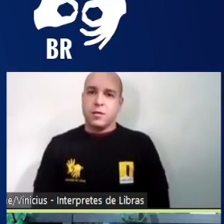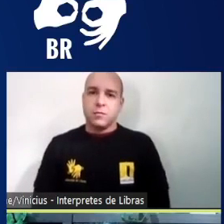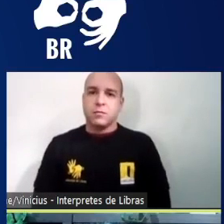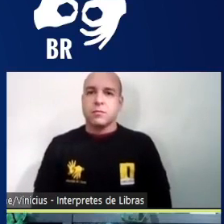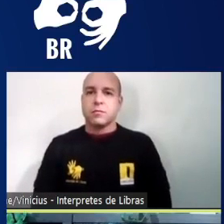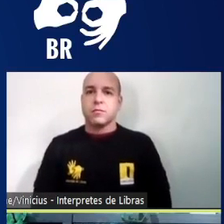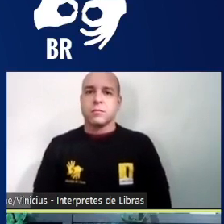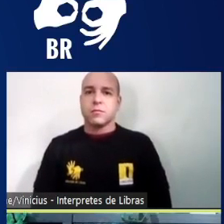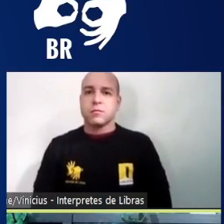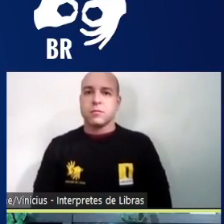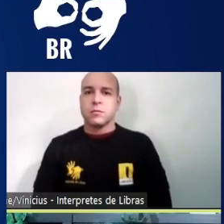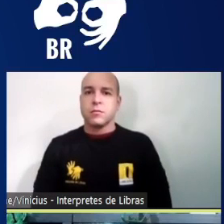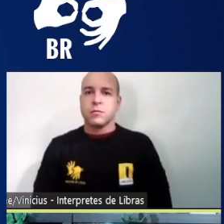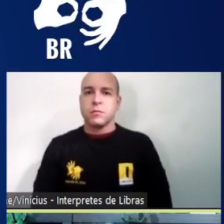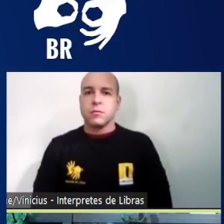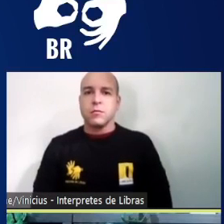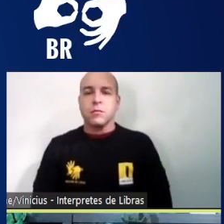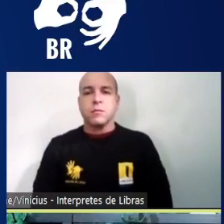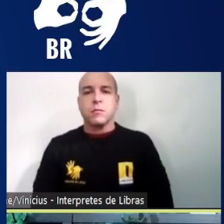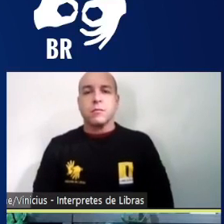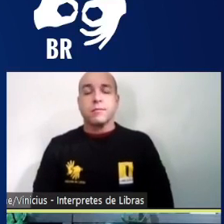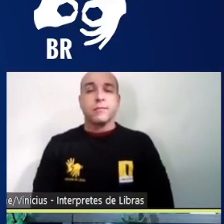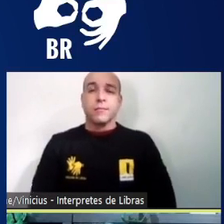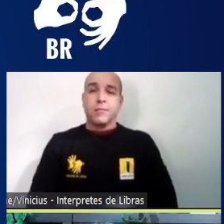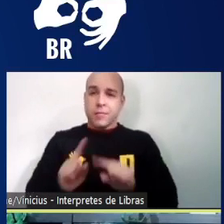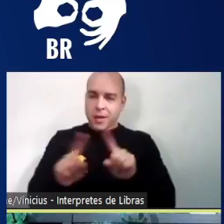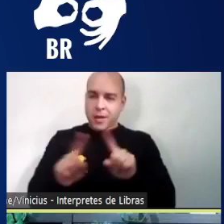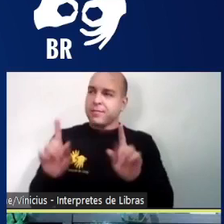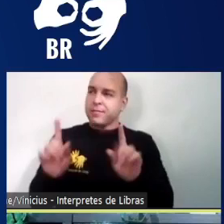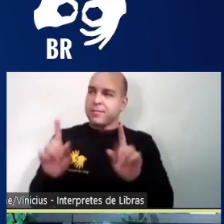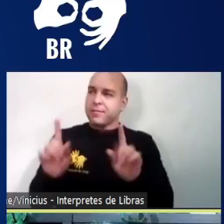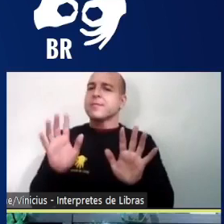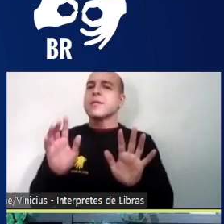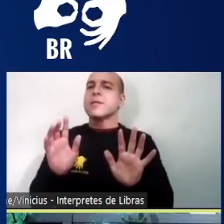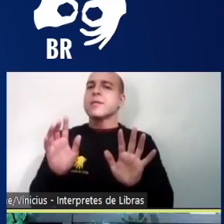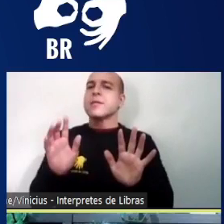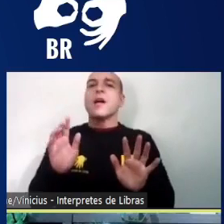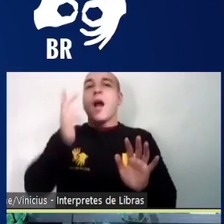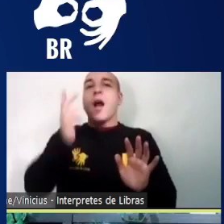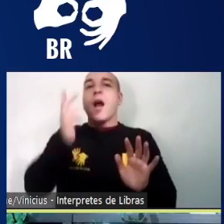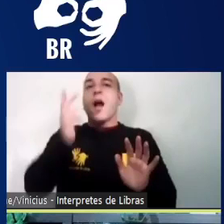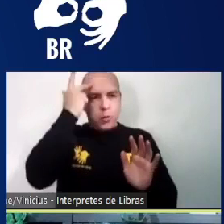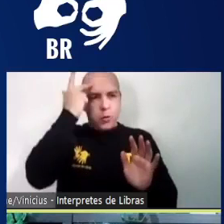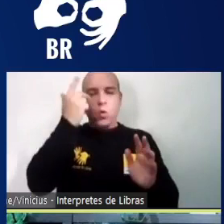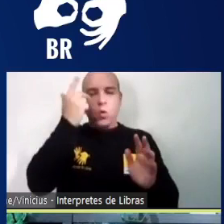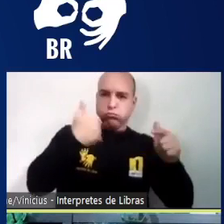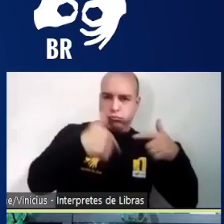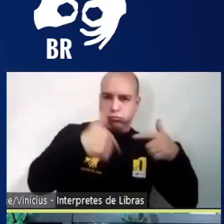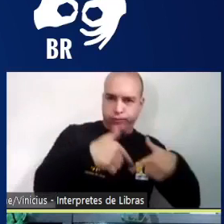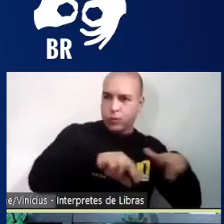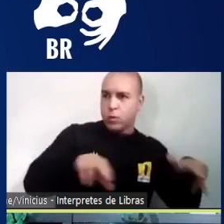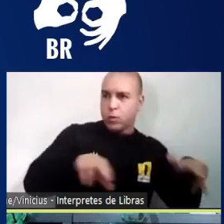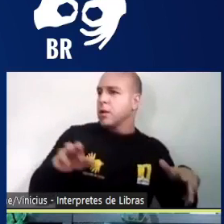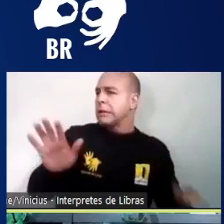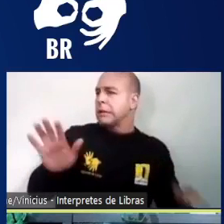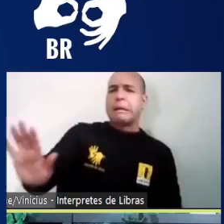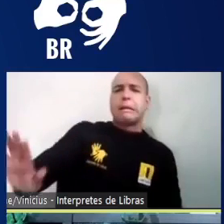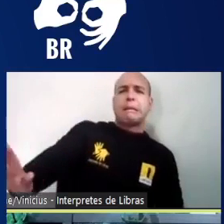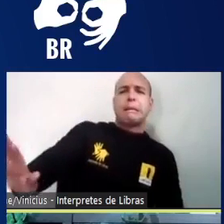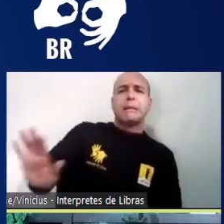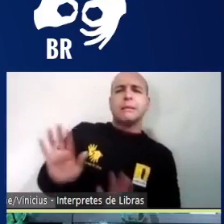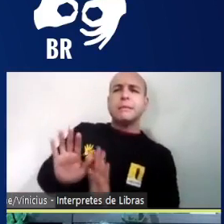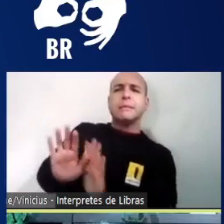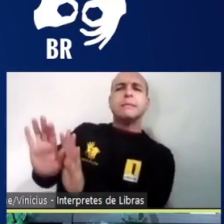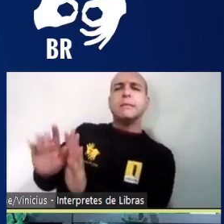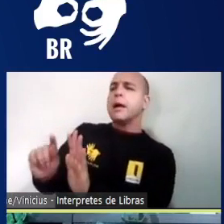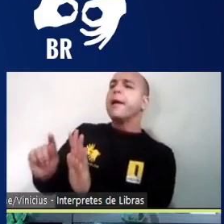Então, naquele hall de pessoas em vulnerabilidade social, a pessoa com deficiência é